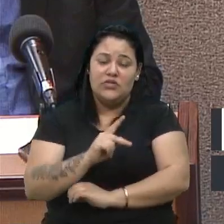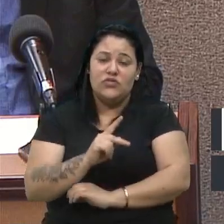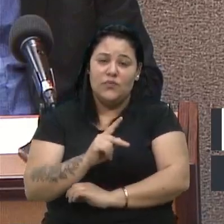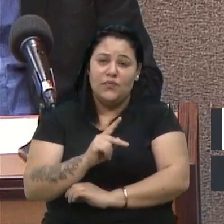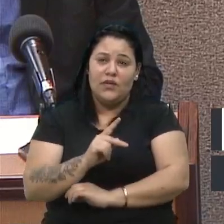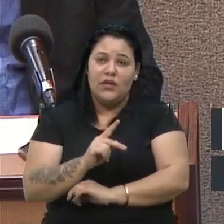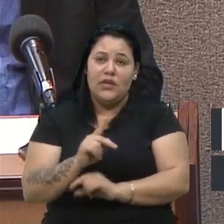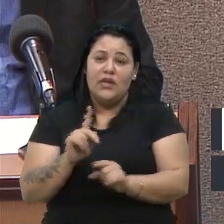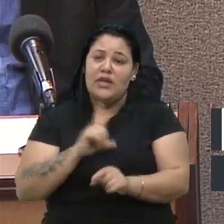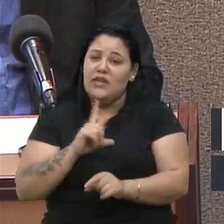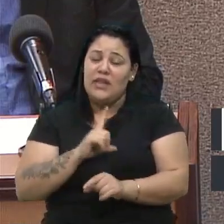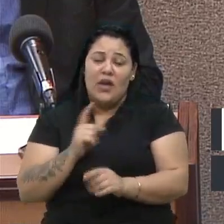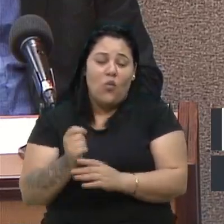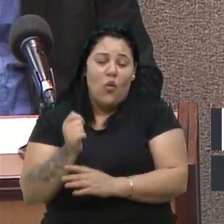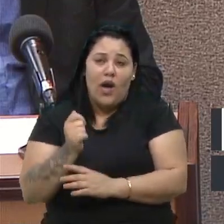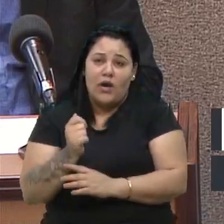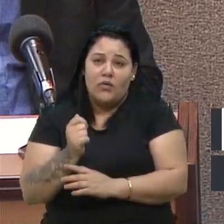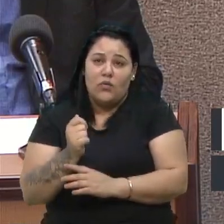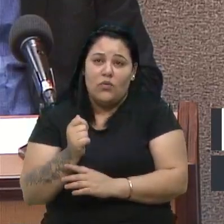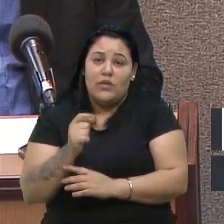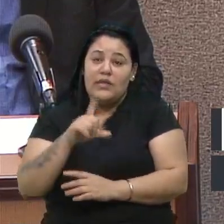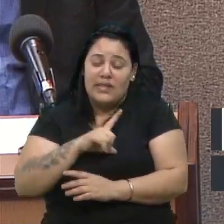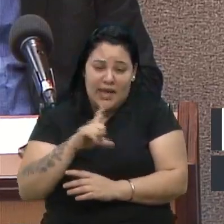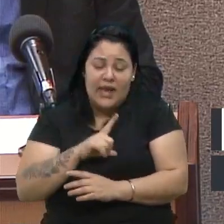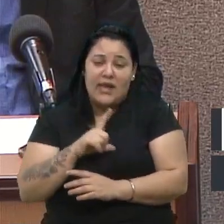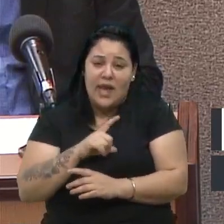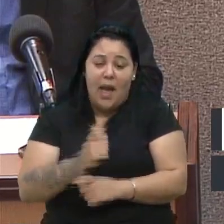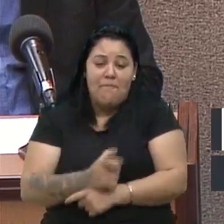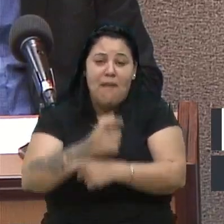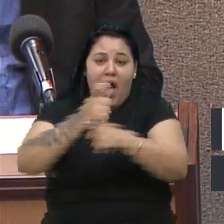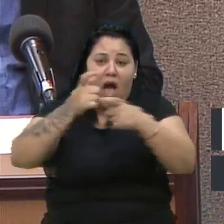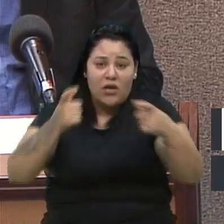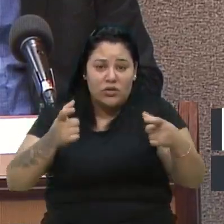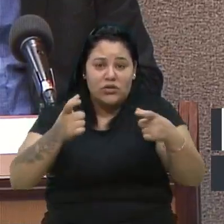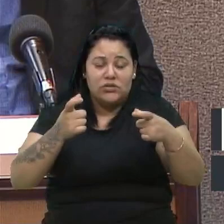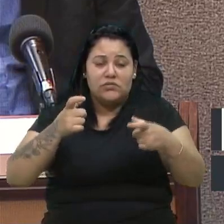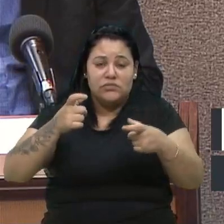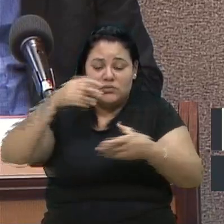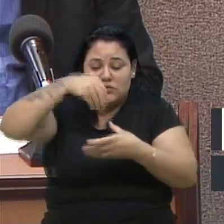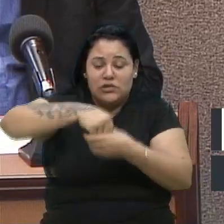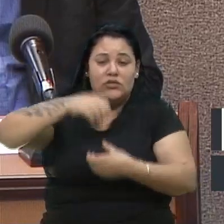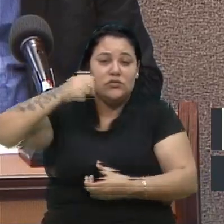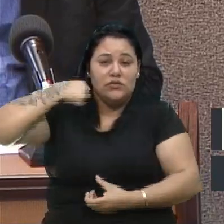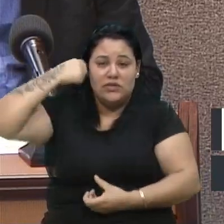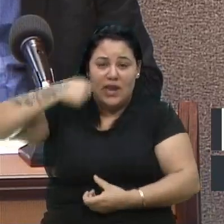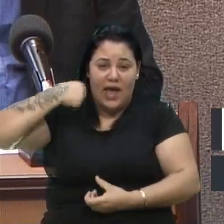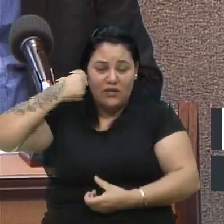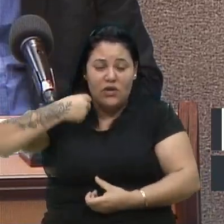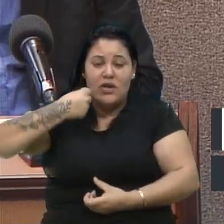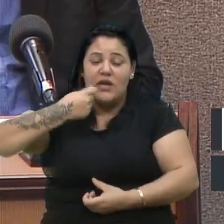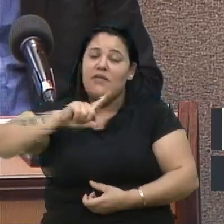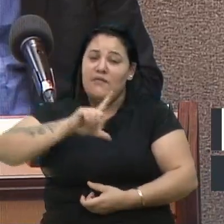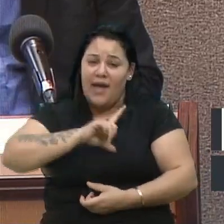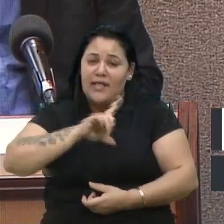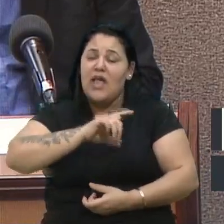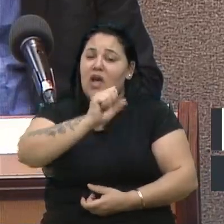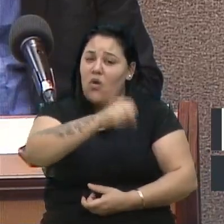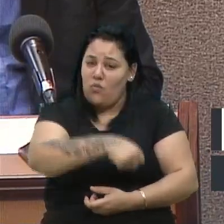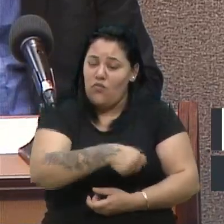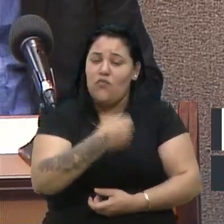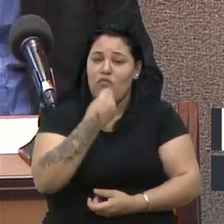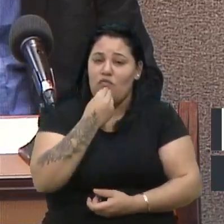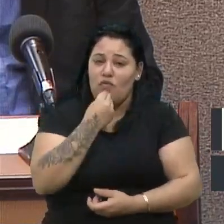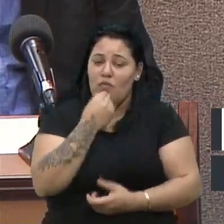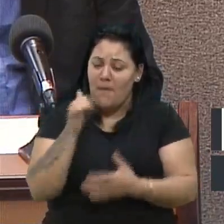quase unanimidade, unanimidade no Senado e que vai ter, assim,